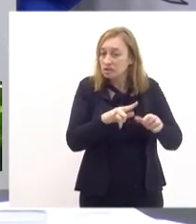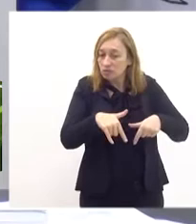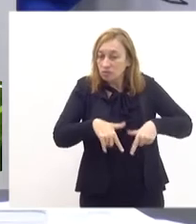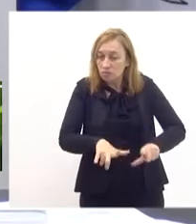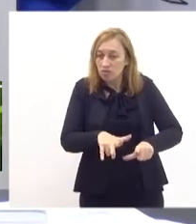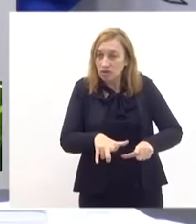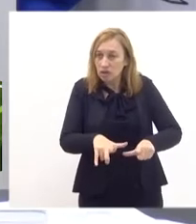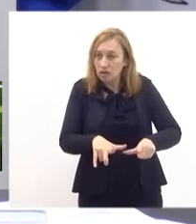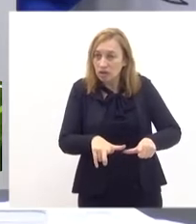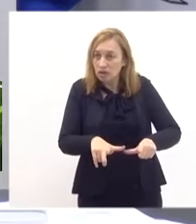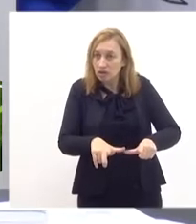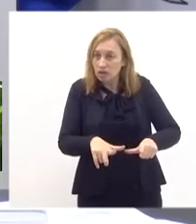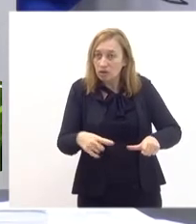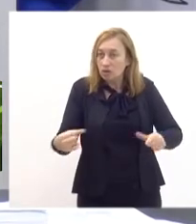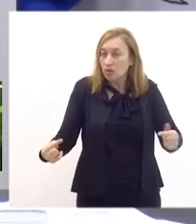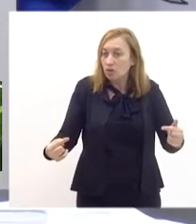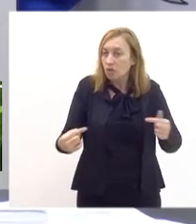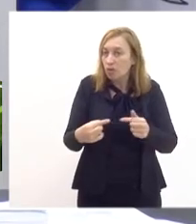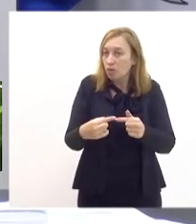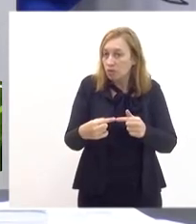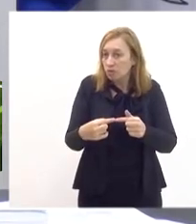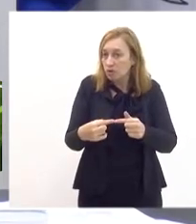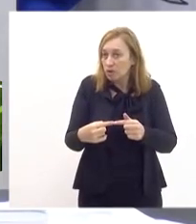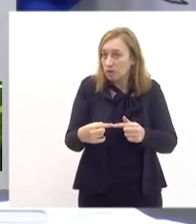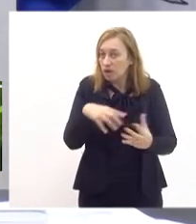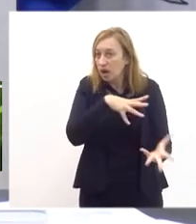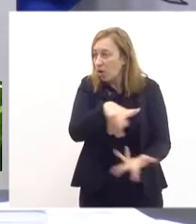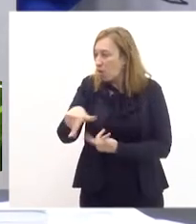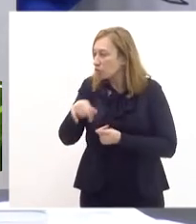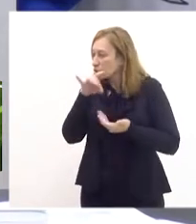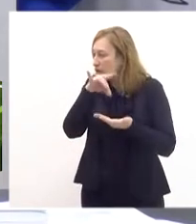certificação corresponde ao mundo real.